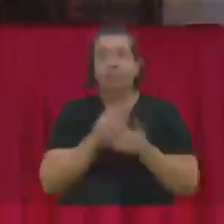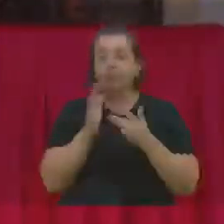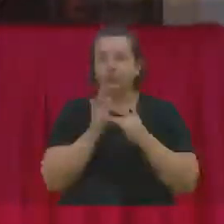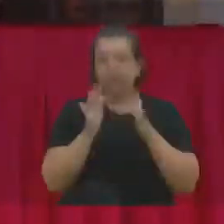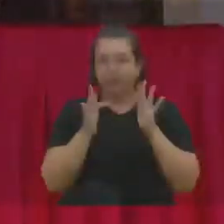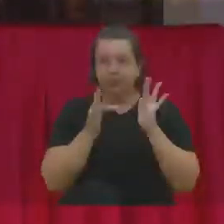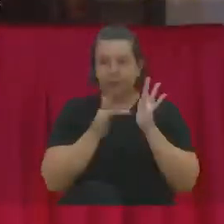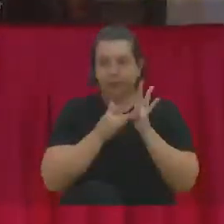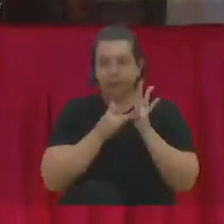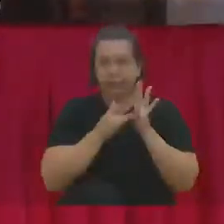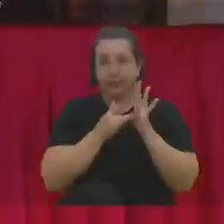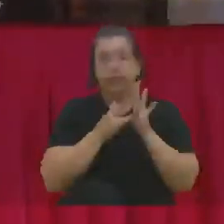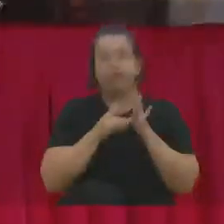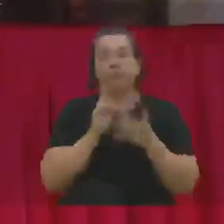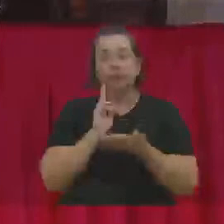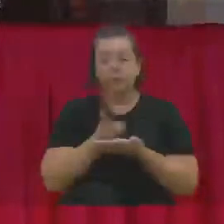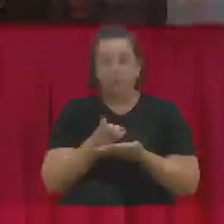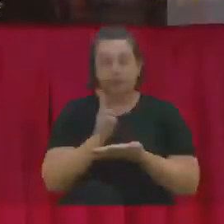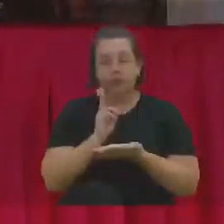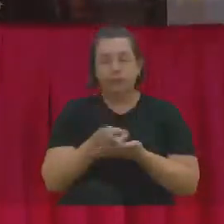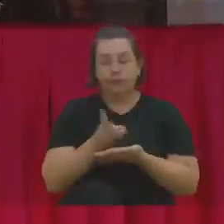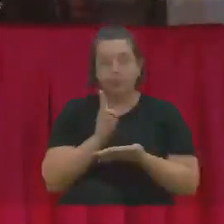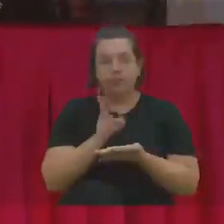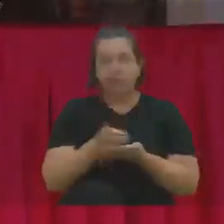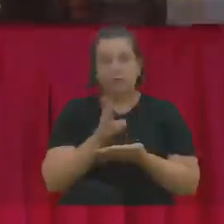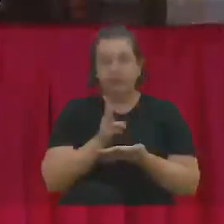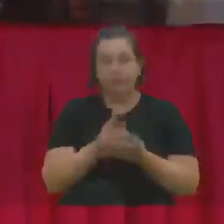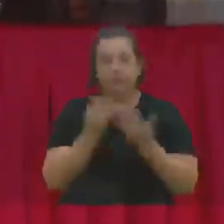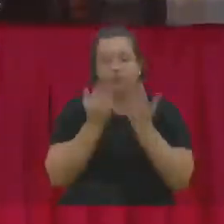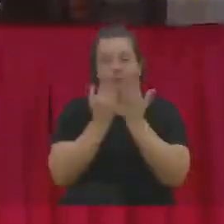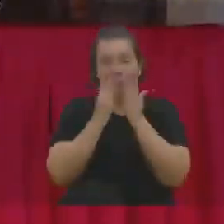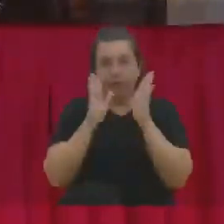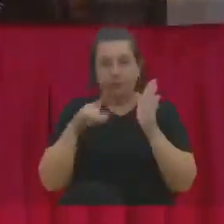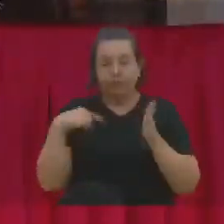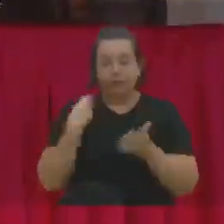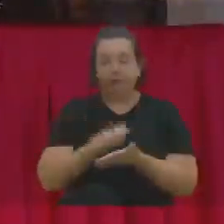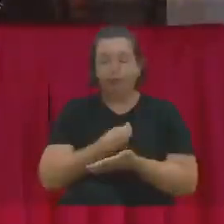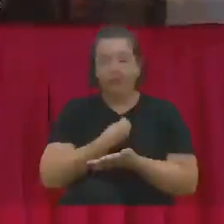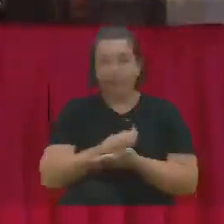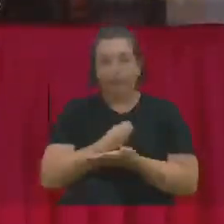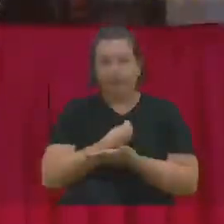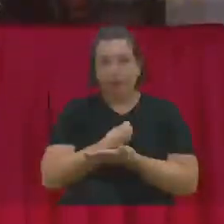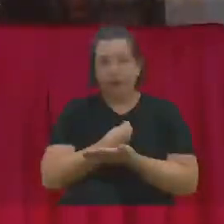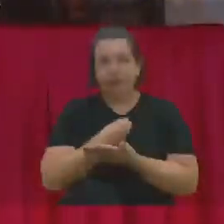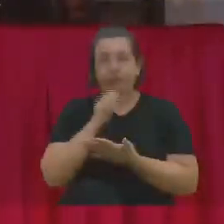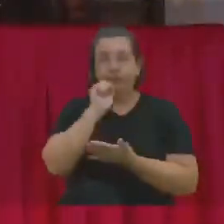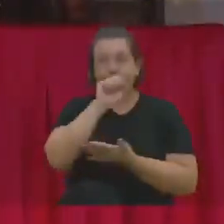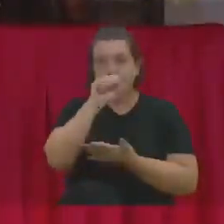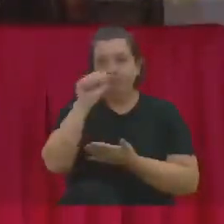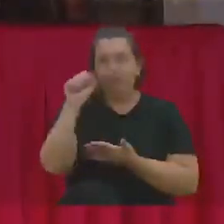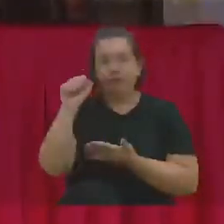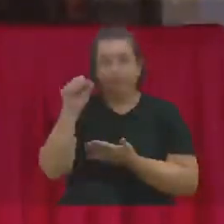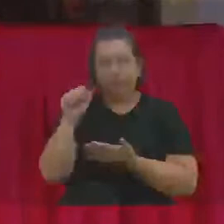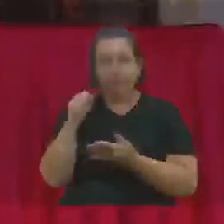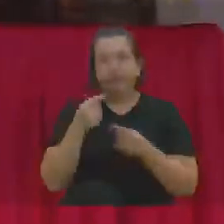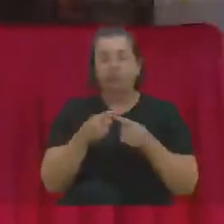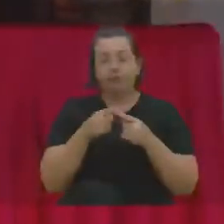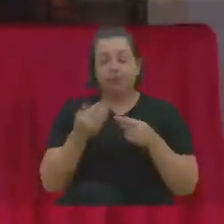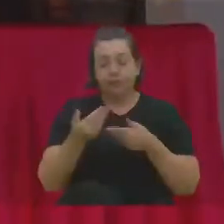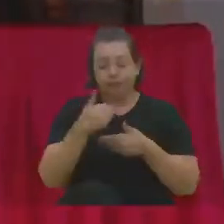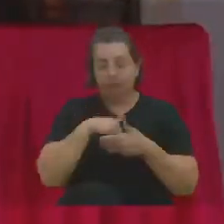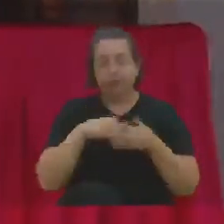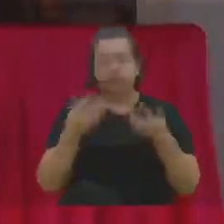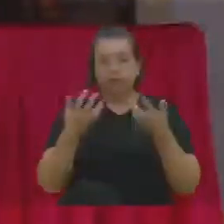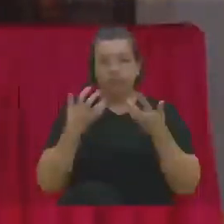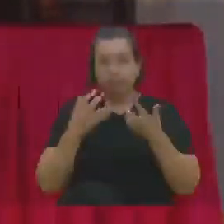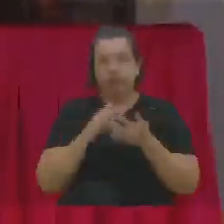Jesus está constantemente à porta da nossa vida, batendo,